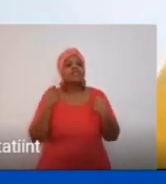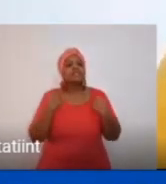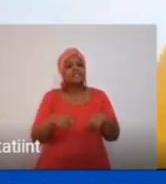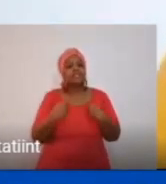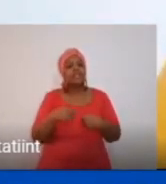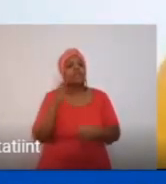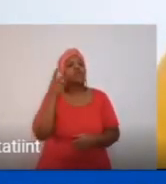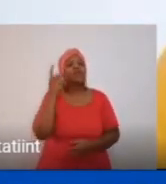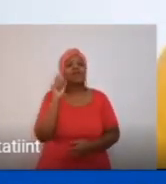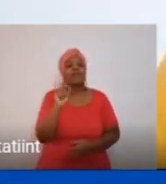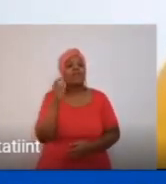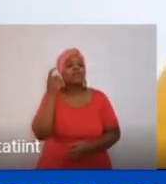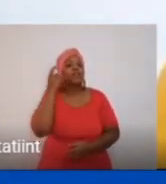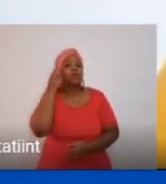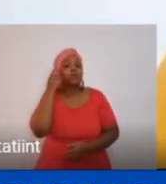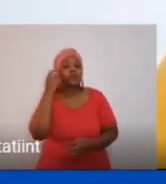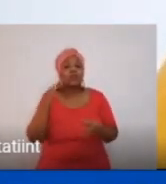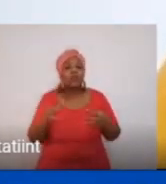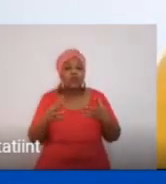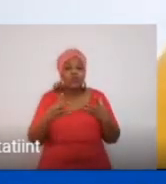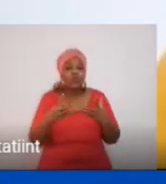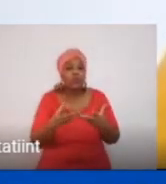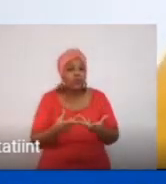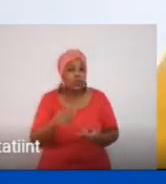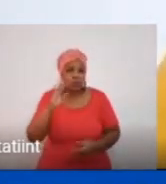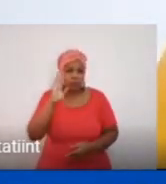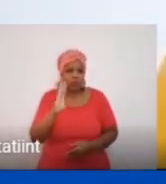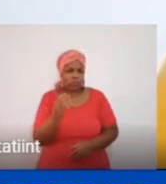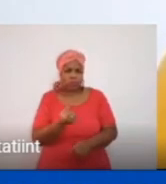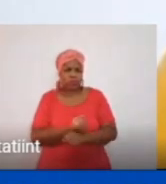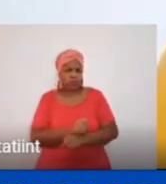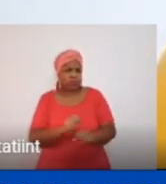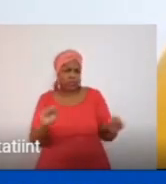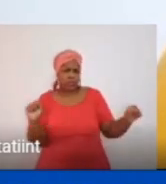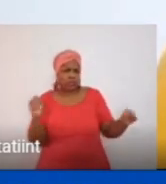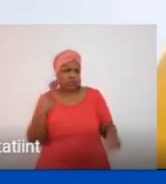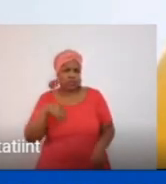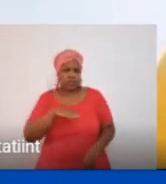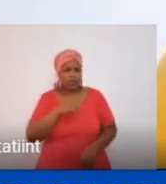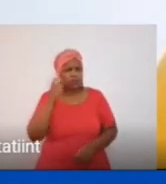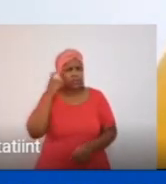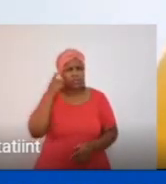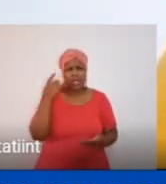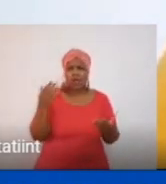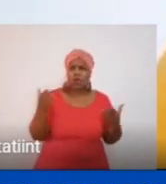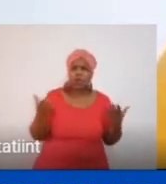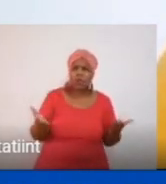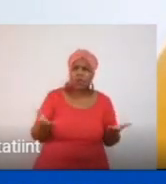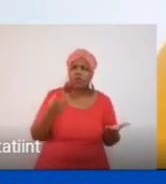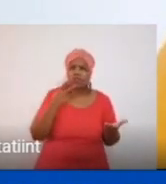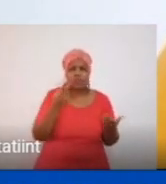pensar futuro do Brasil. É impossível a gente pensar quais medidas a gente vai